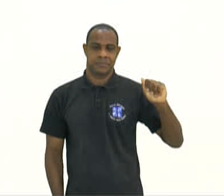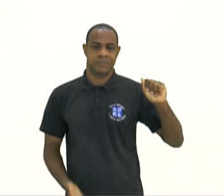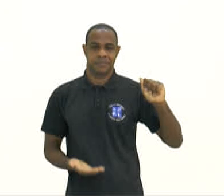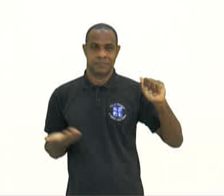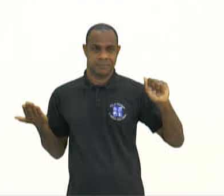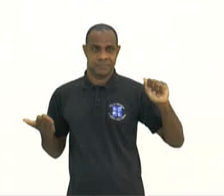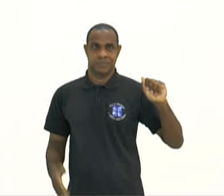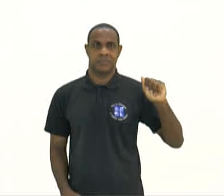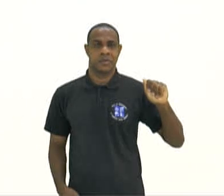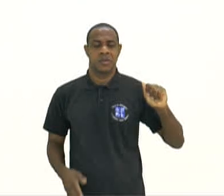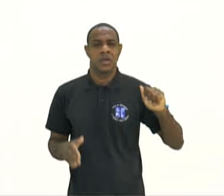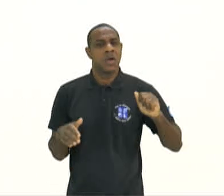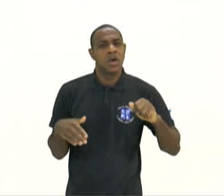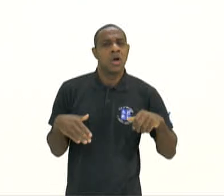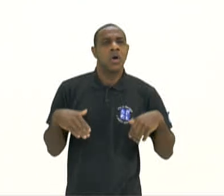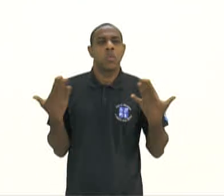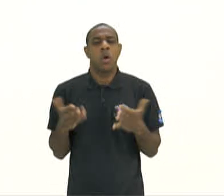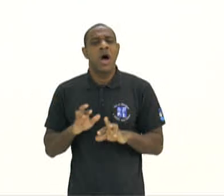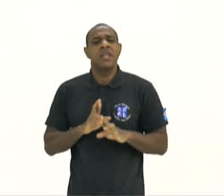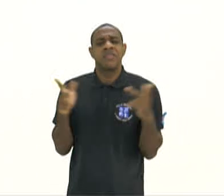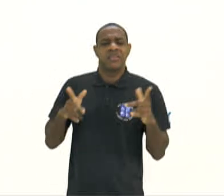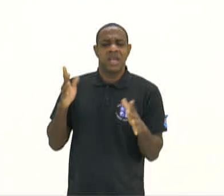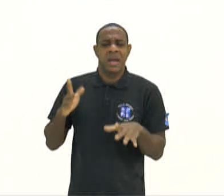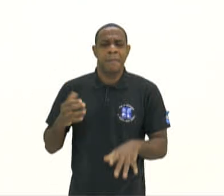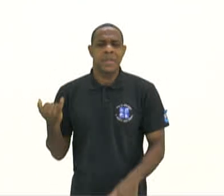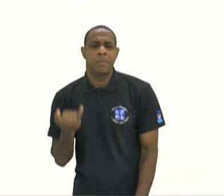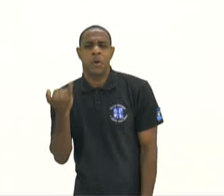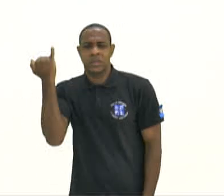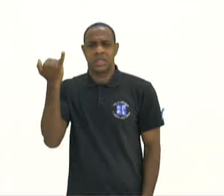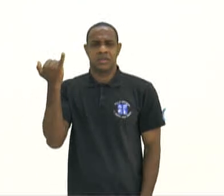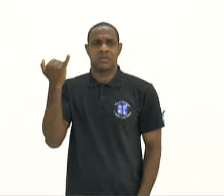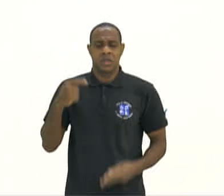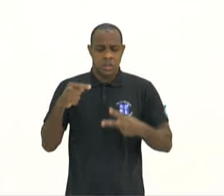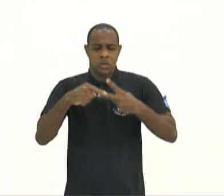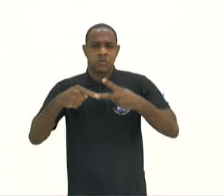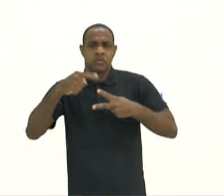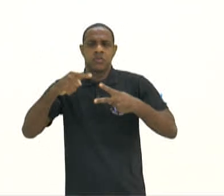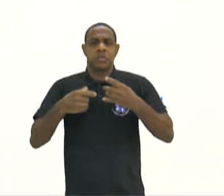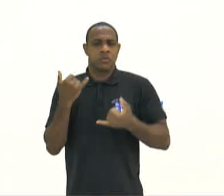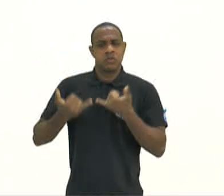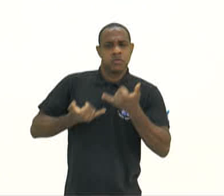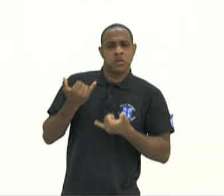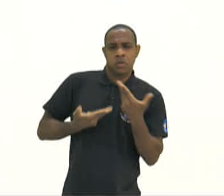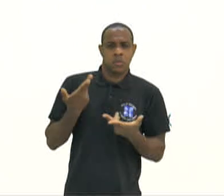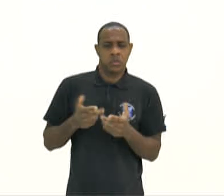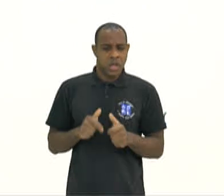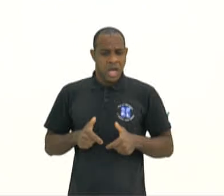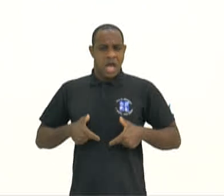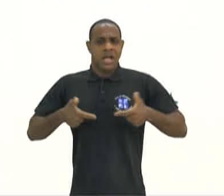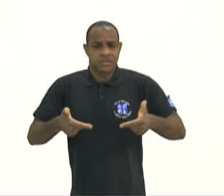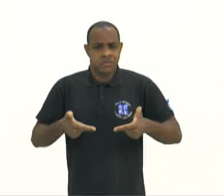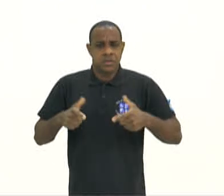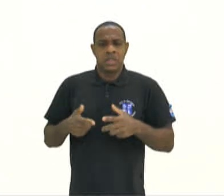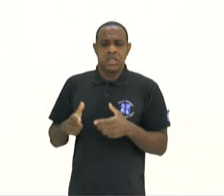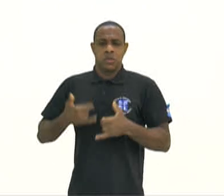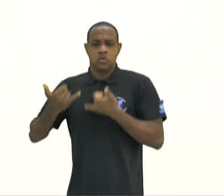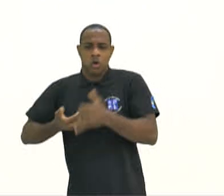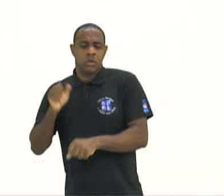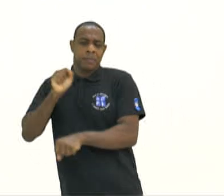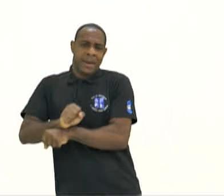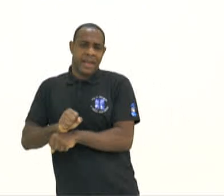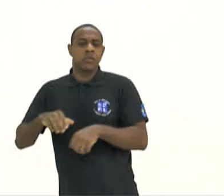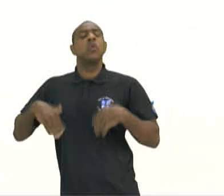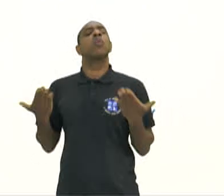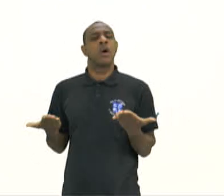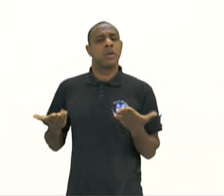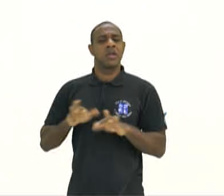game? Qual que é a diferença mais importante entre os dois tipos de jogos? Os jogos ativos e os jogos passivos. Vou dar um tempinho para